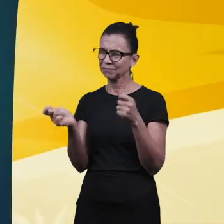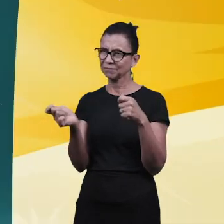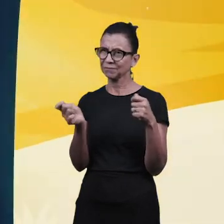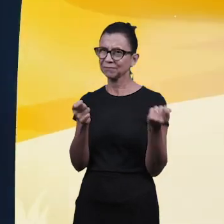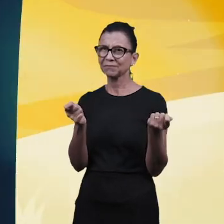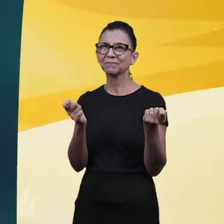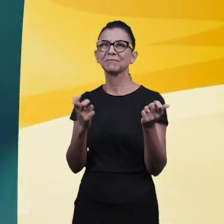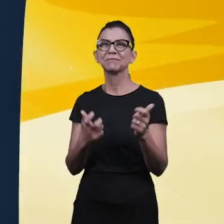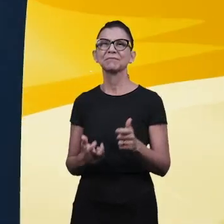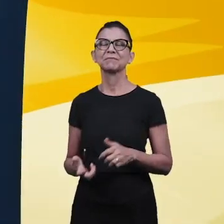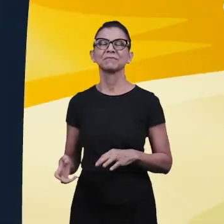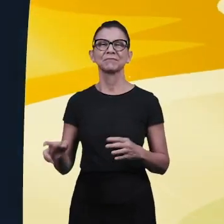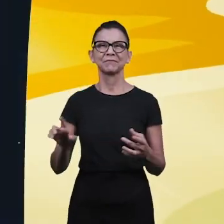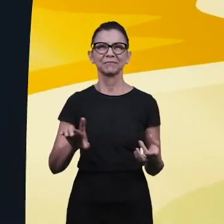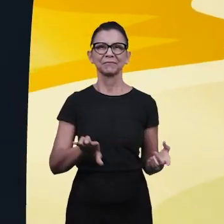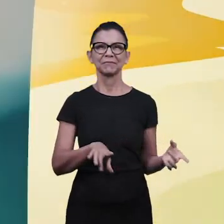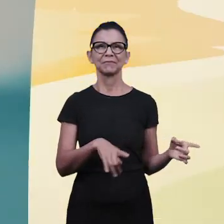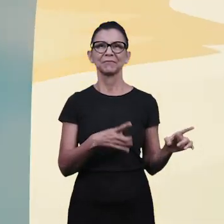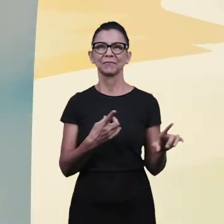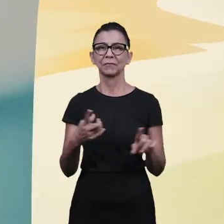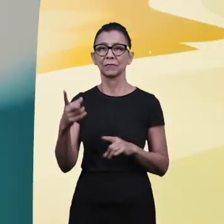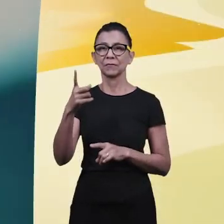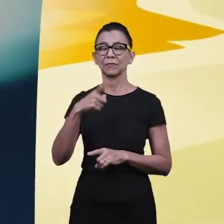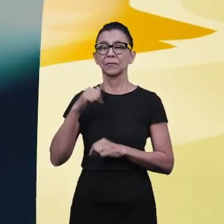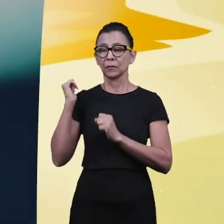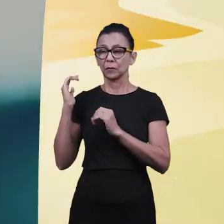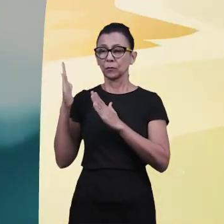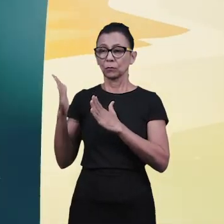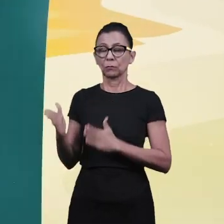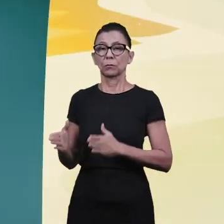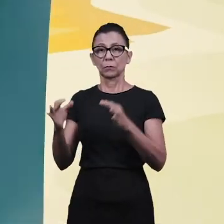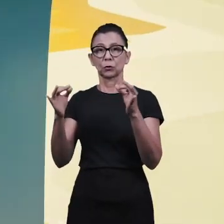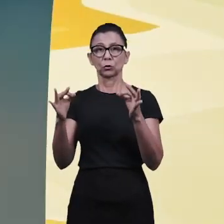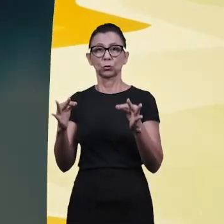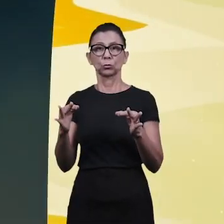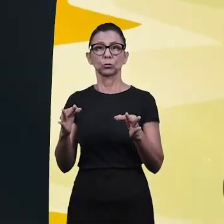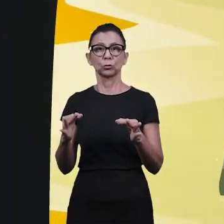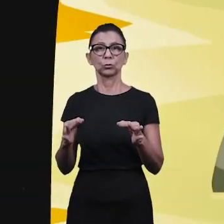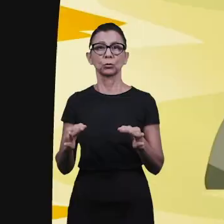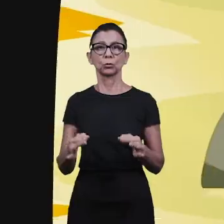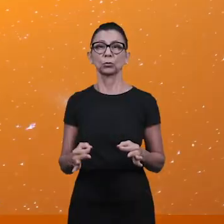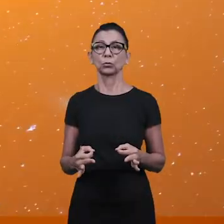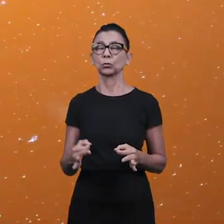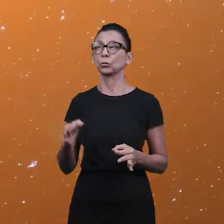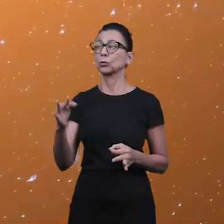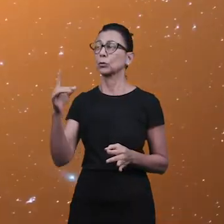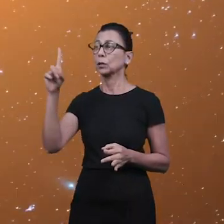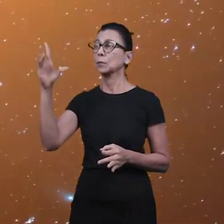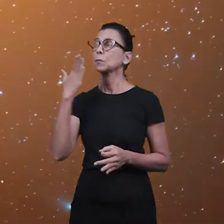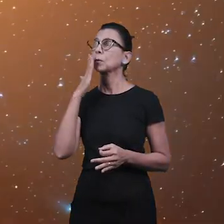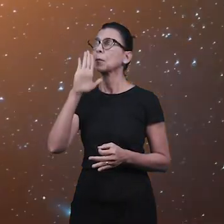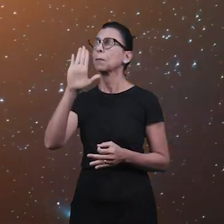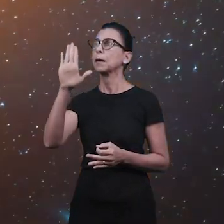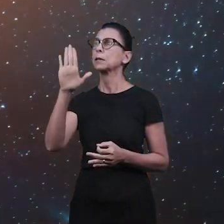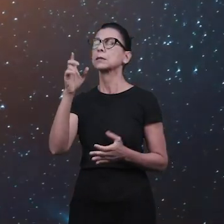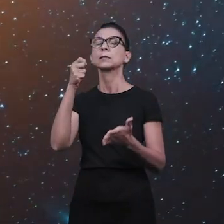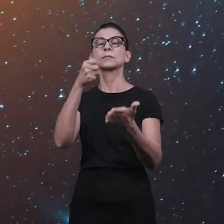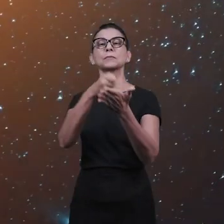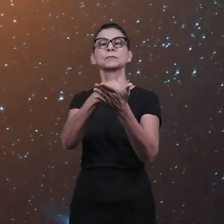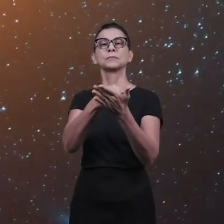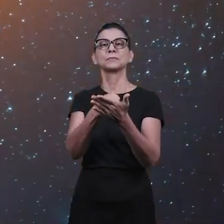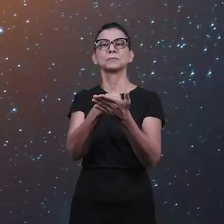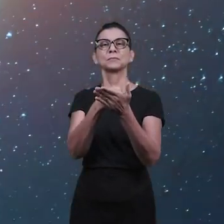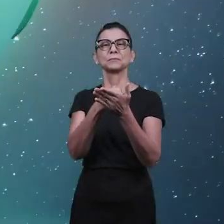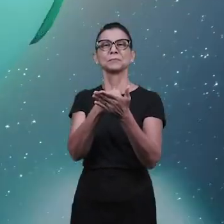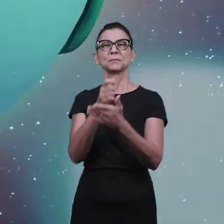Santo, justo e fiel, sua promessa cumprirá. Breve